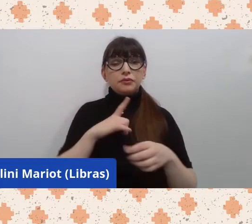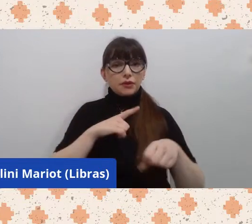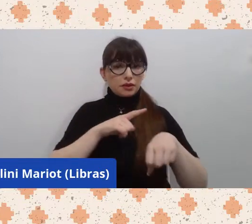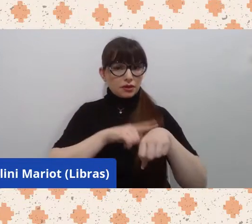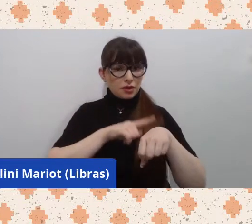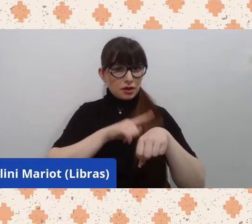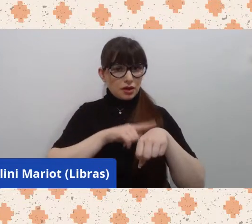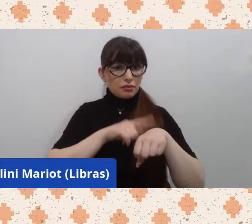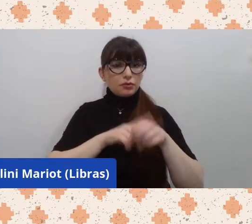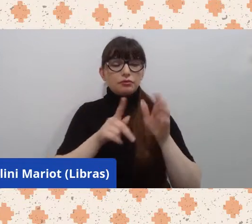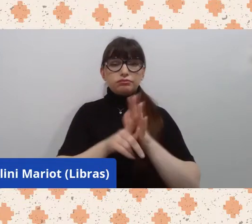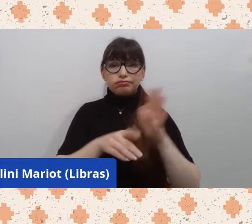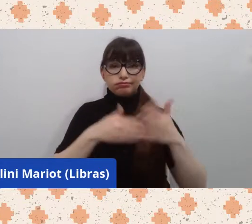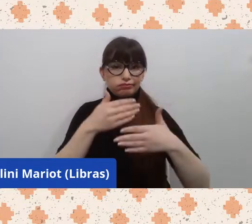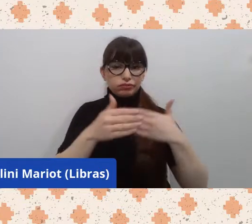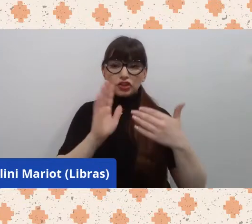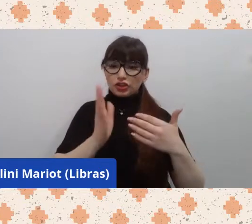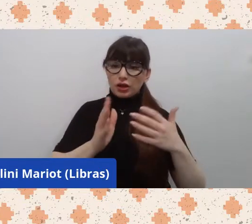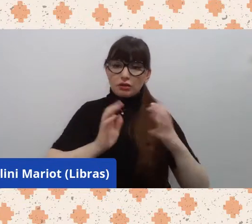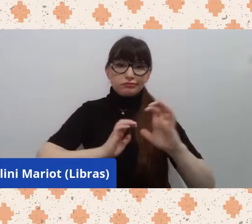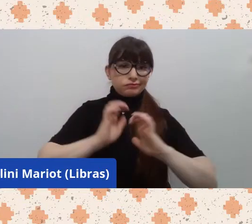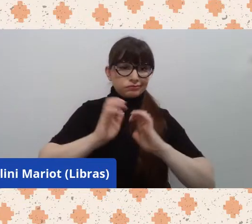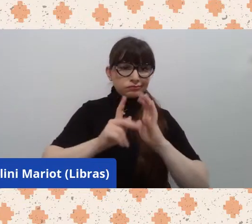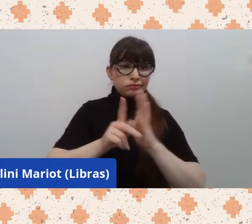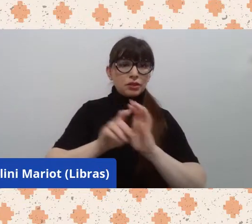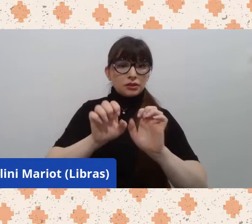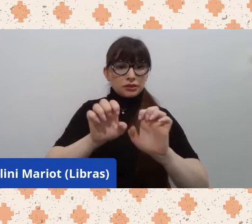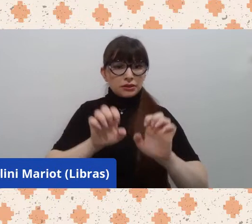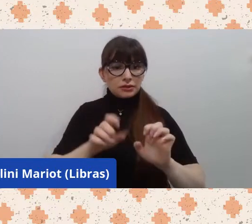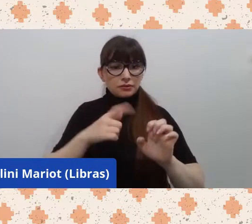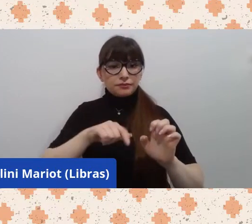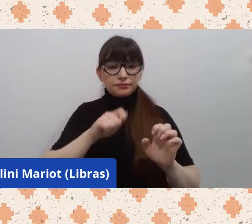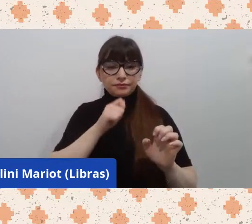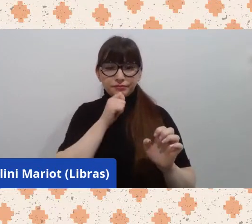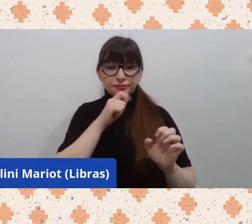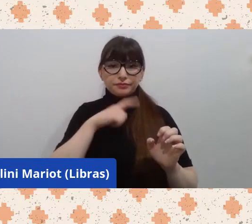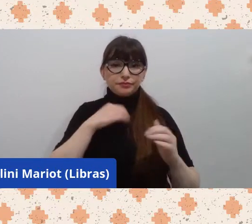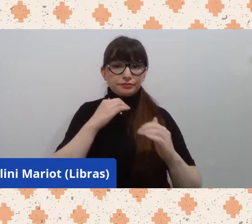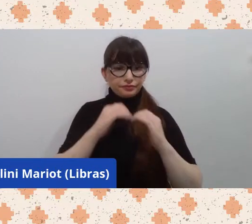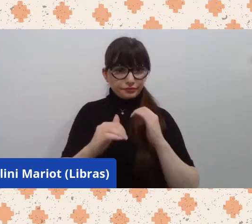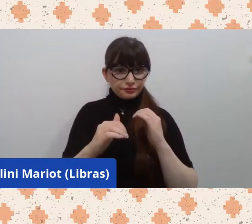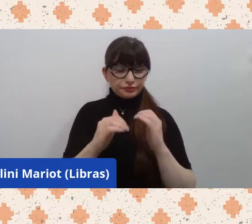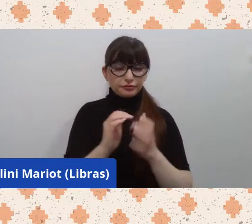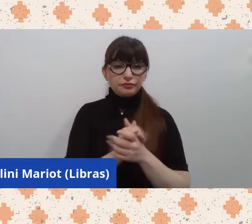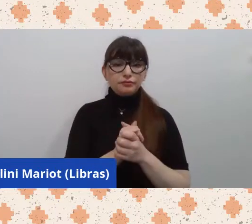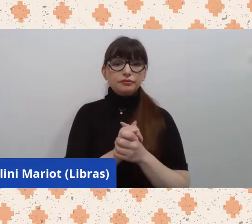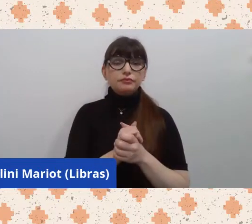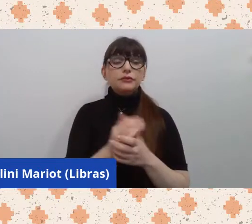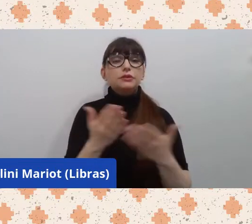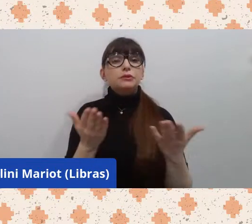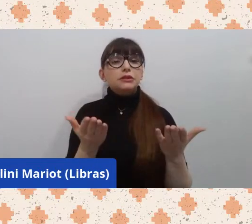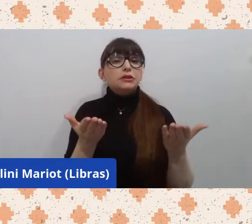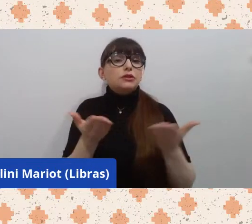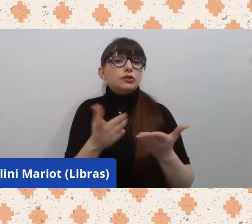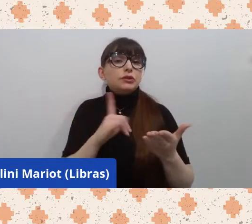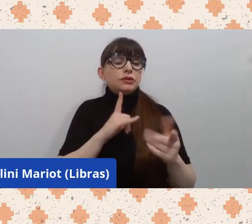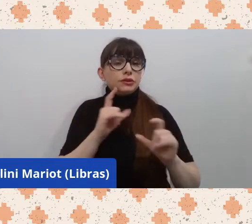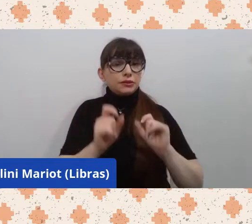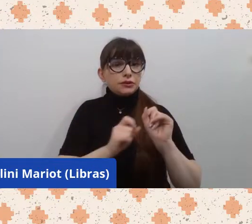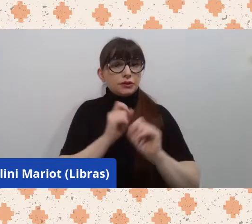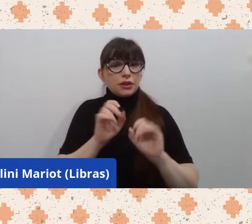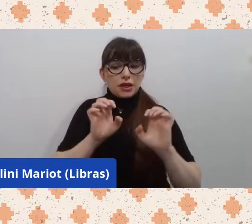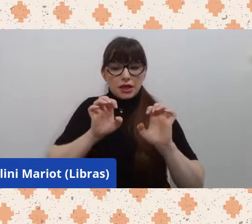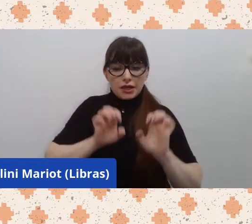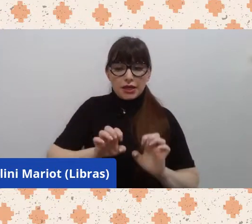todo brigando com um sistema com o qual nós discordamos. A grande questão é que a